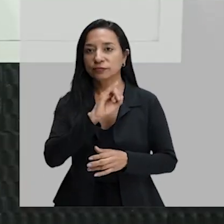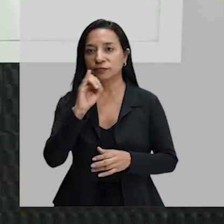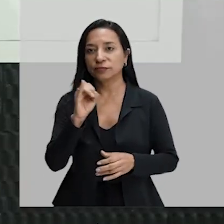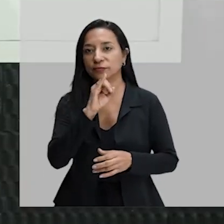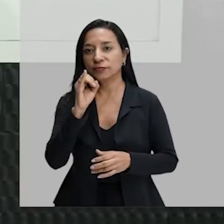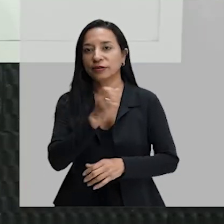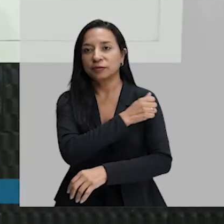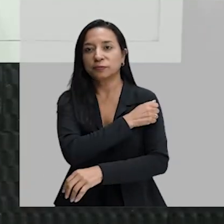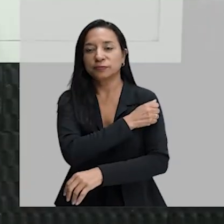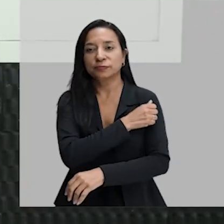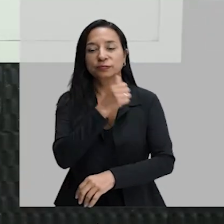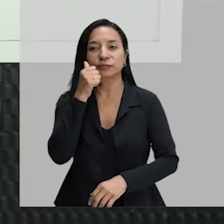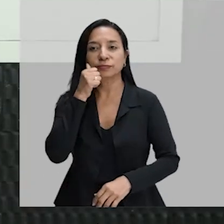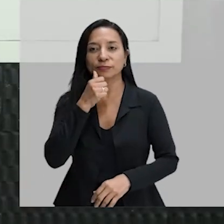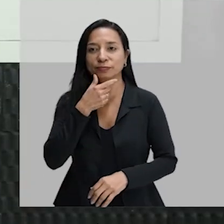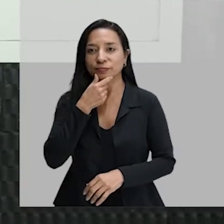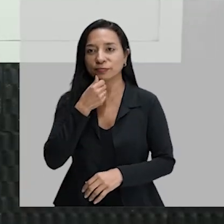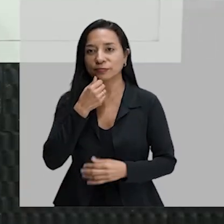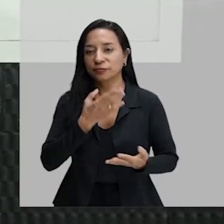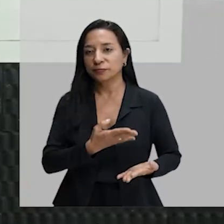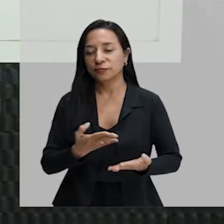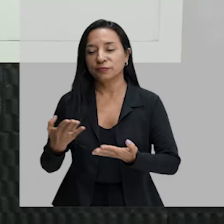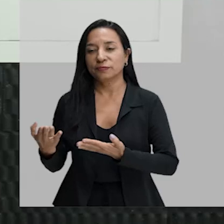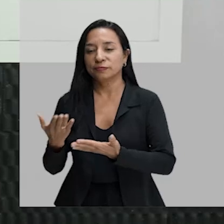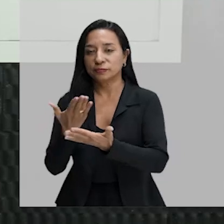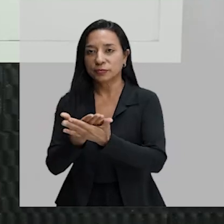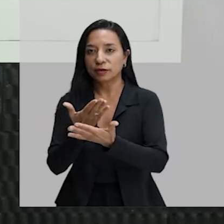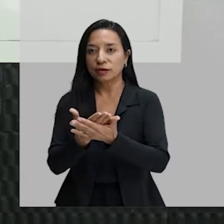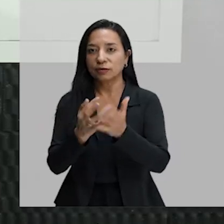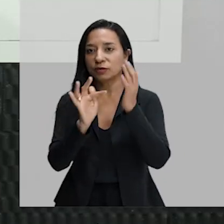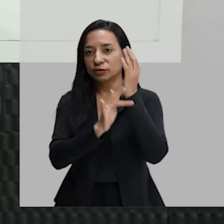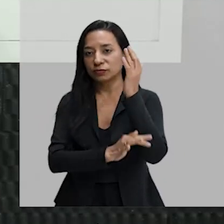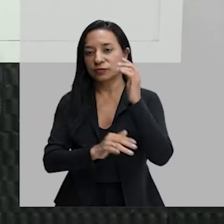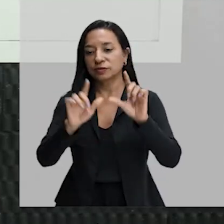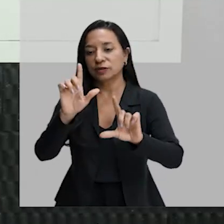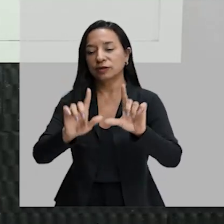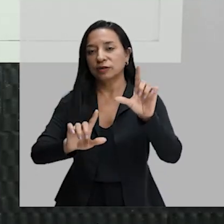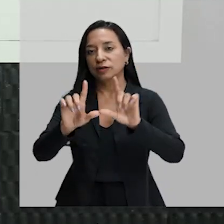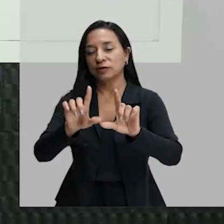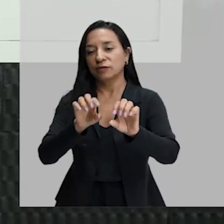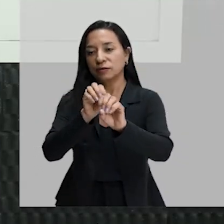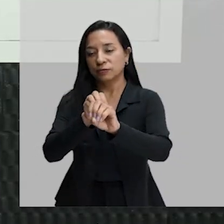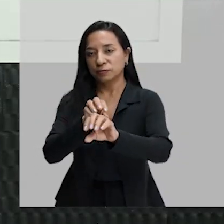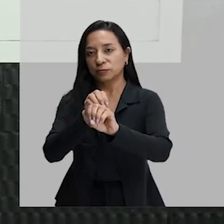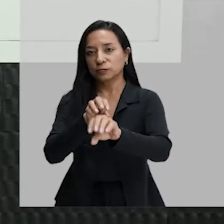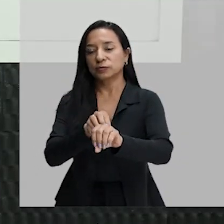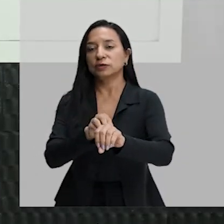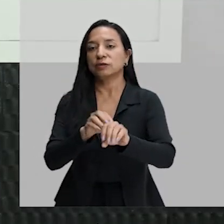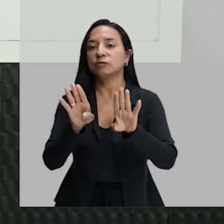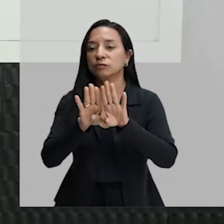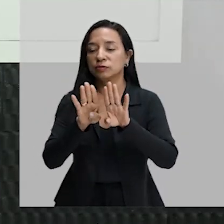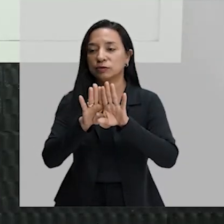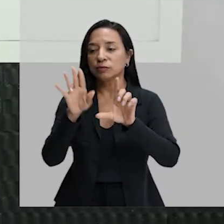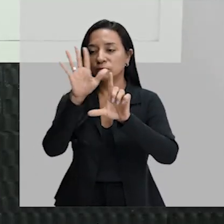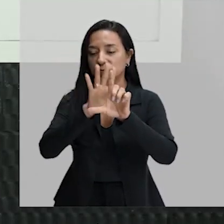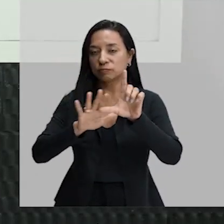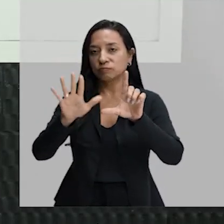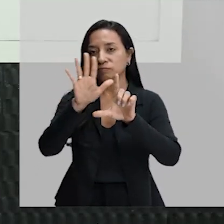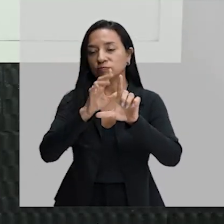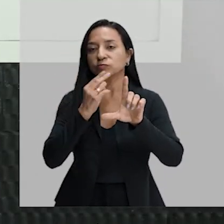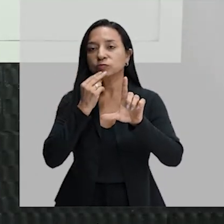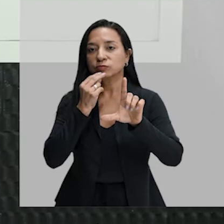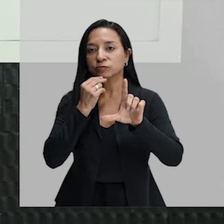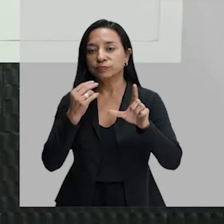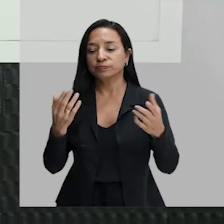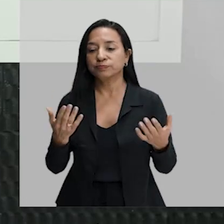Olá, aluna! Olá, aluno! Bem-vindo a mais uma aula de Física aqui pela TV Educação, também pela plataforma Gonçalves Dias. A